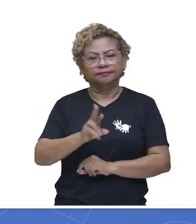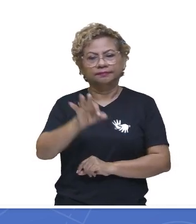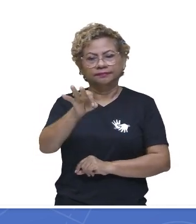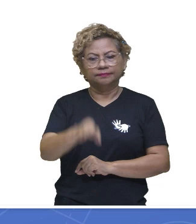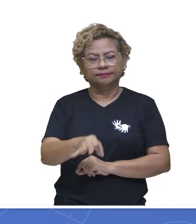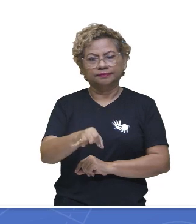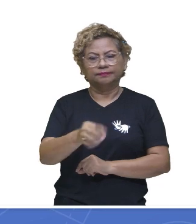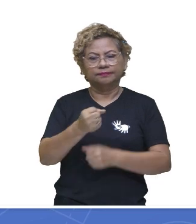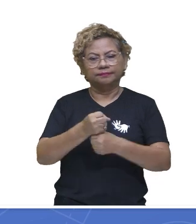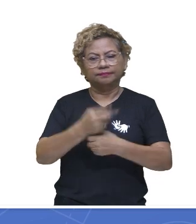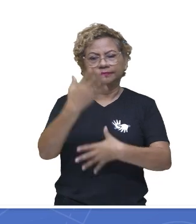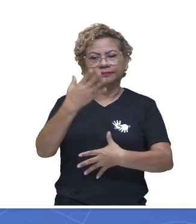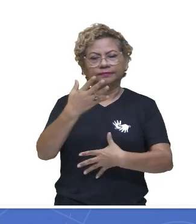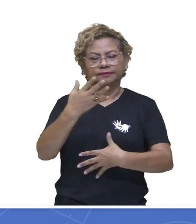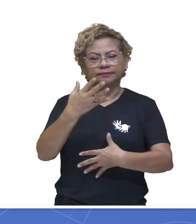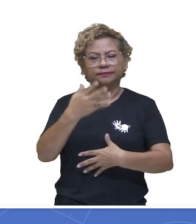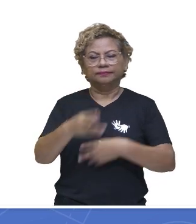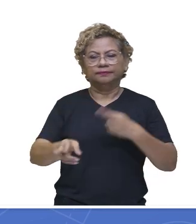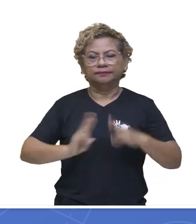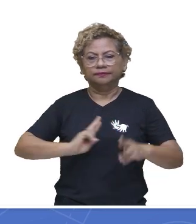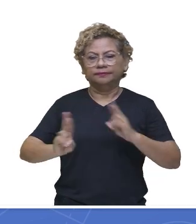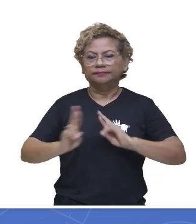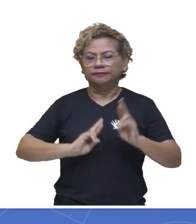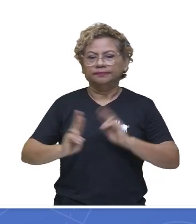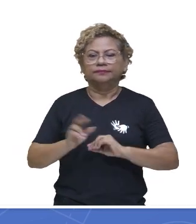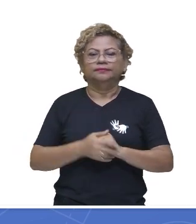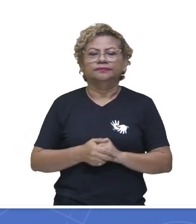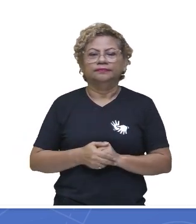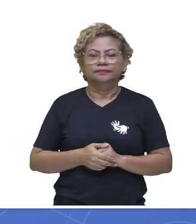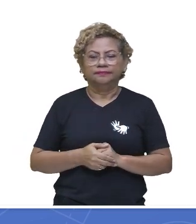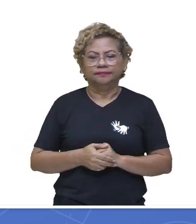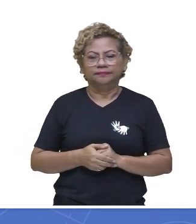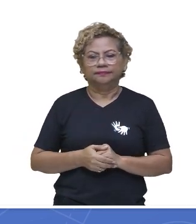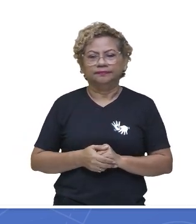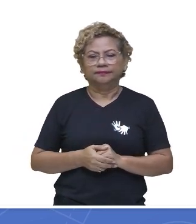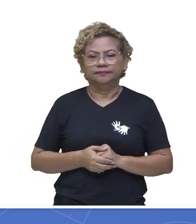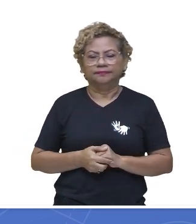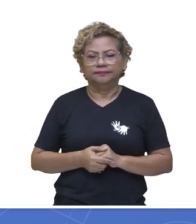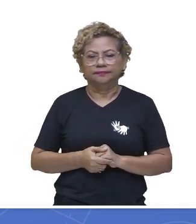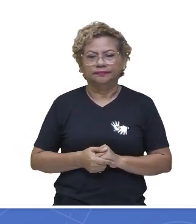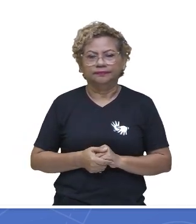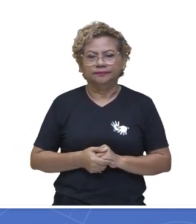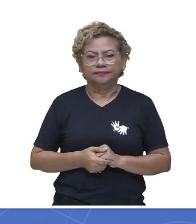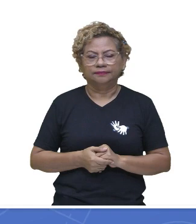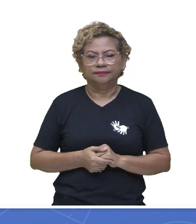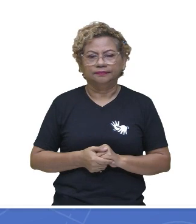ficar aqui acompanhando vocês pelo chat, tá bom? Boa atividade e até logo mais.